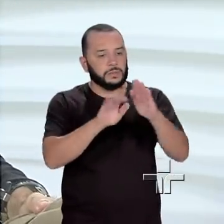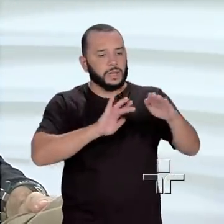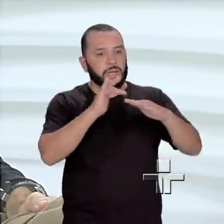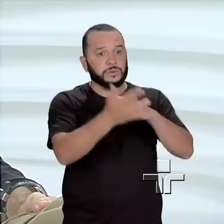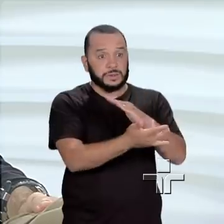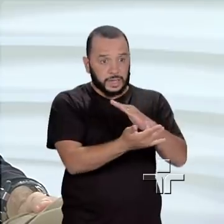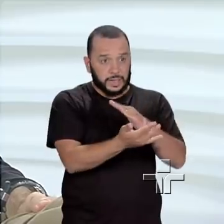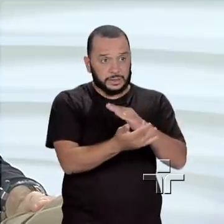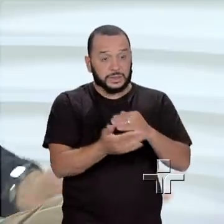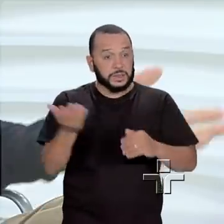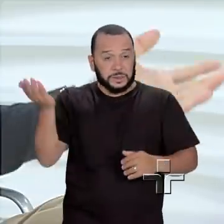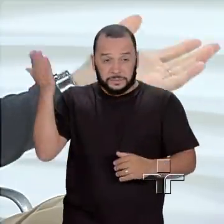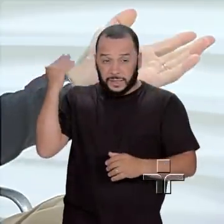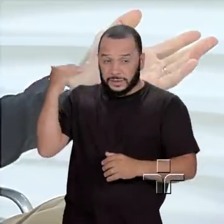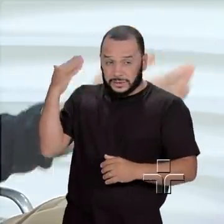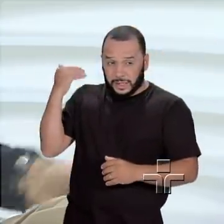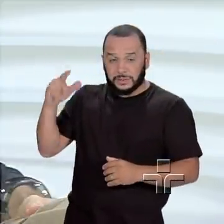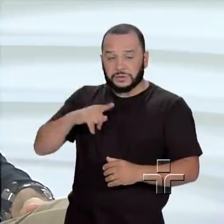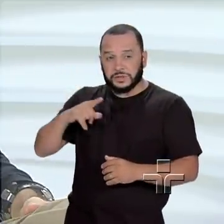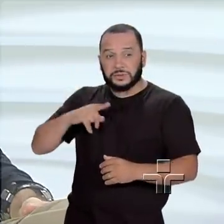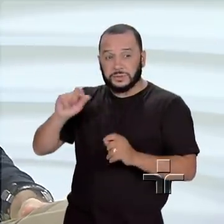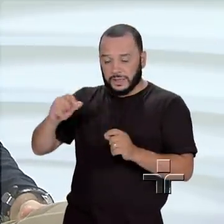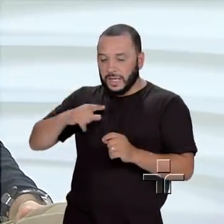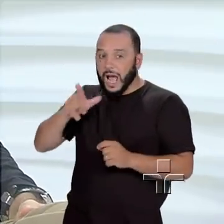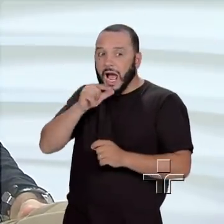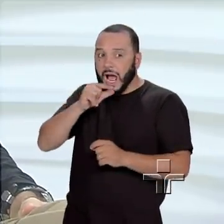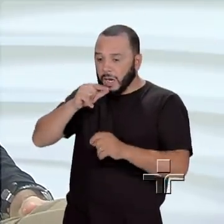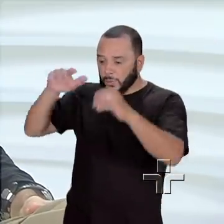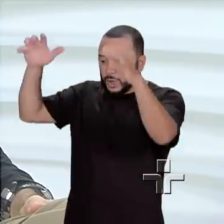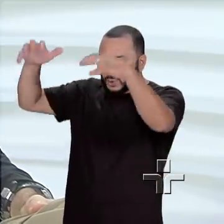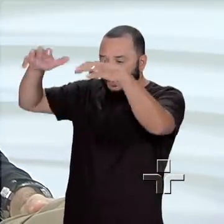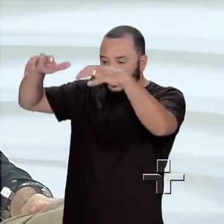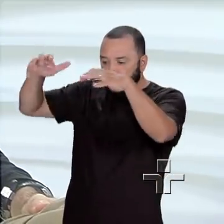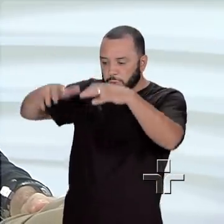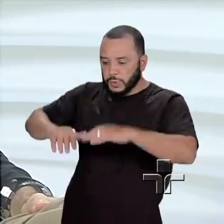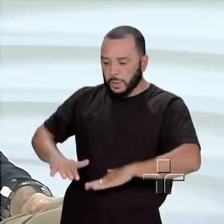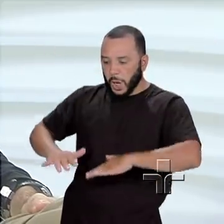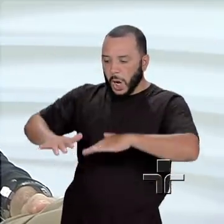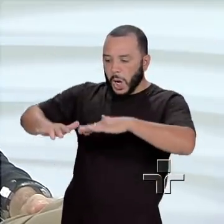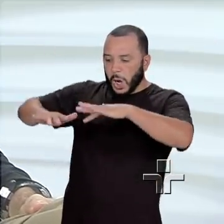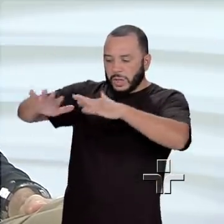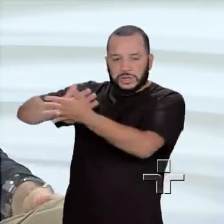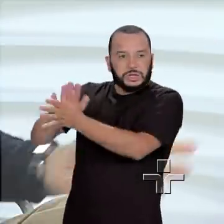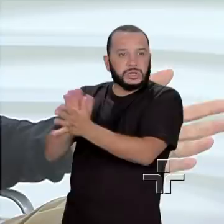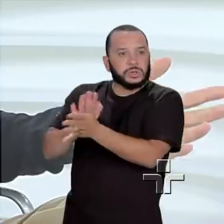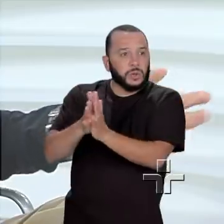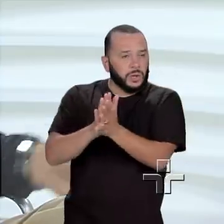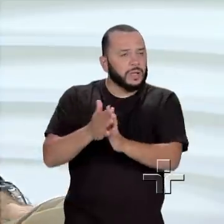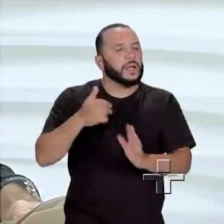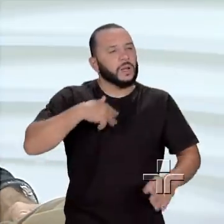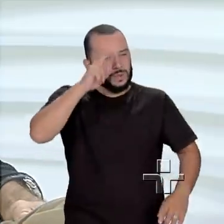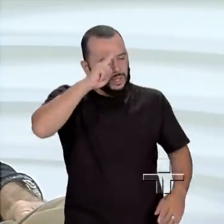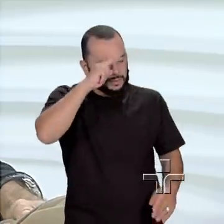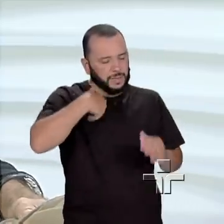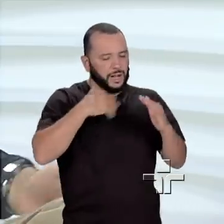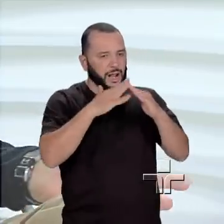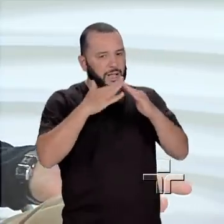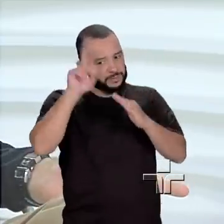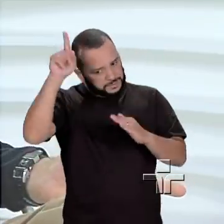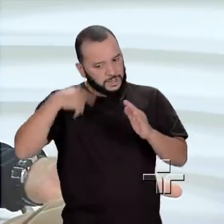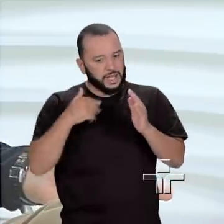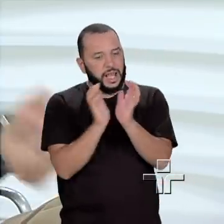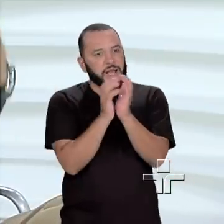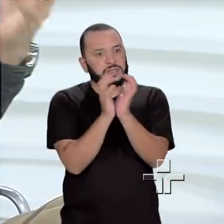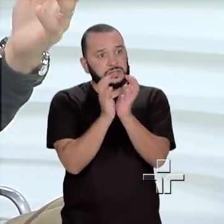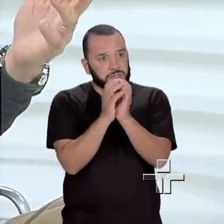enchentes. Minha casa teve um enchente no Recife em 1975, a gente perdeu 95% de todas as